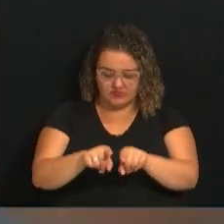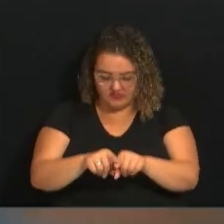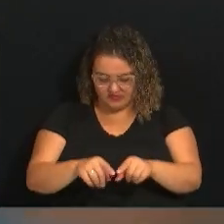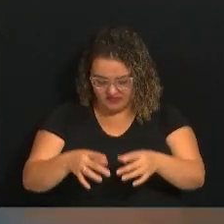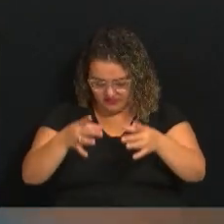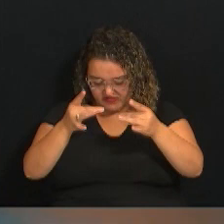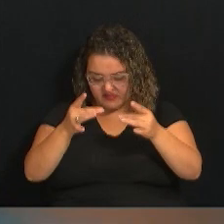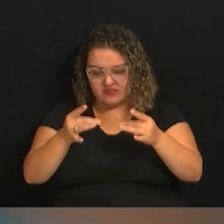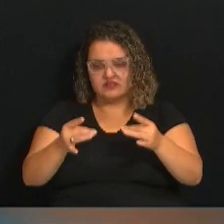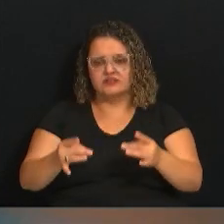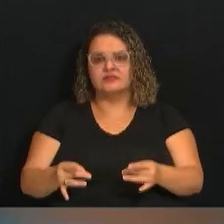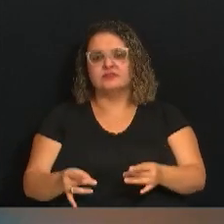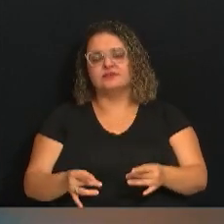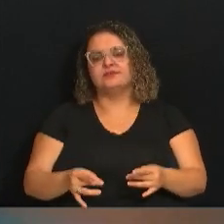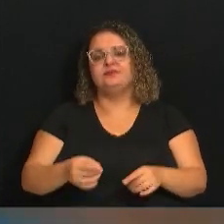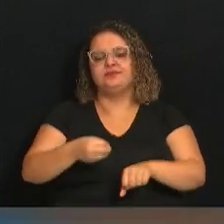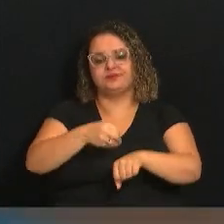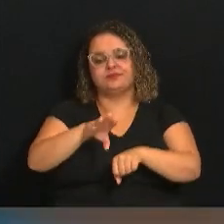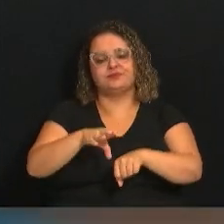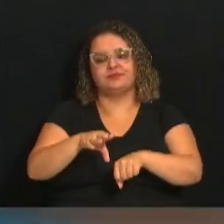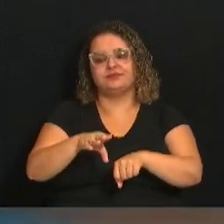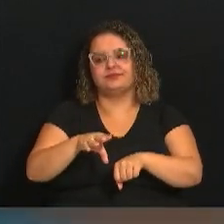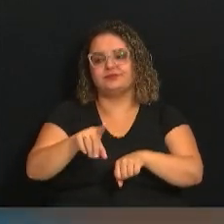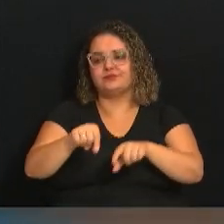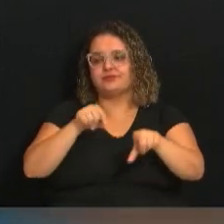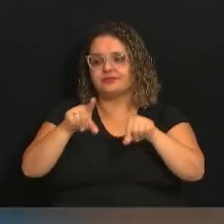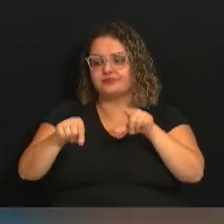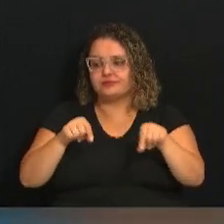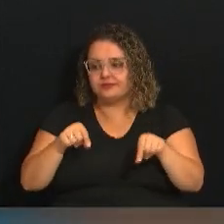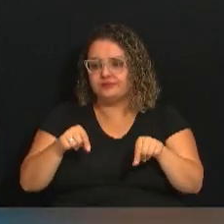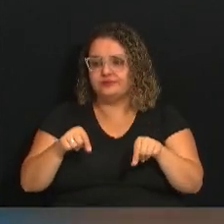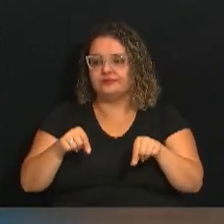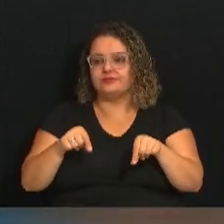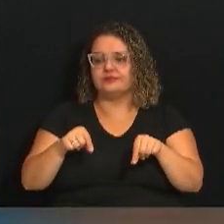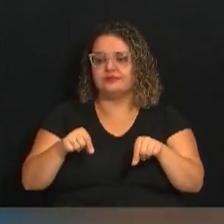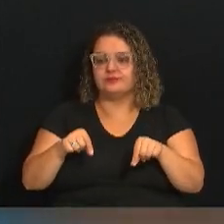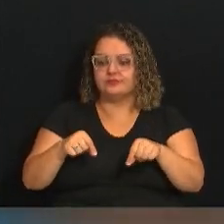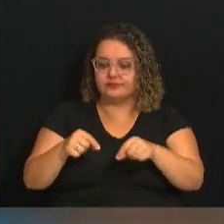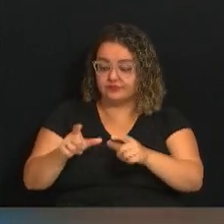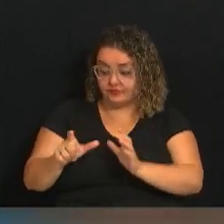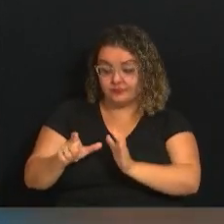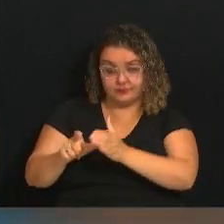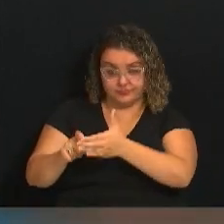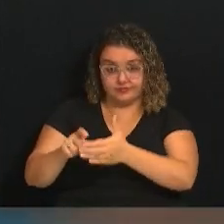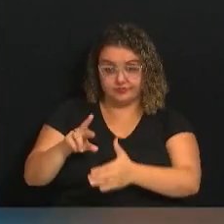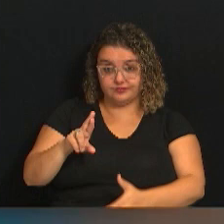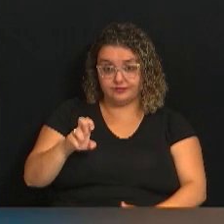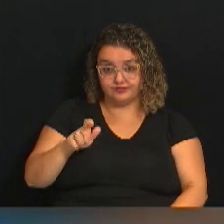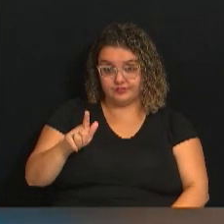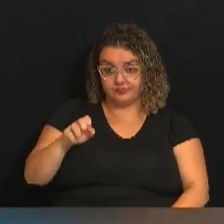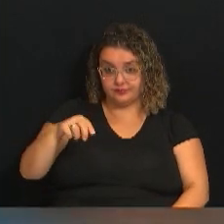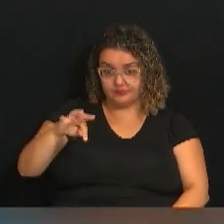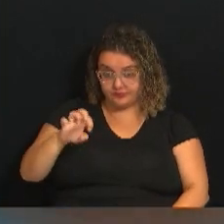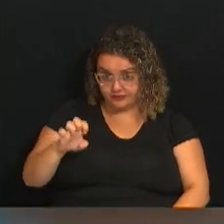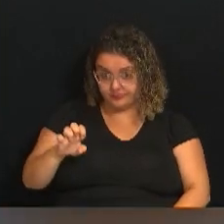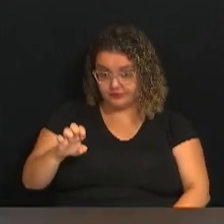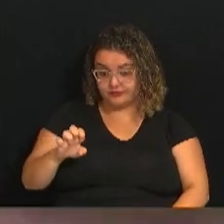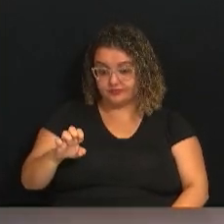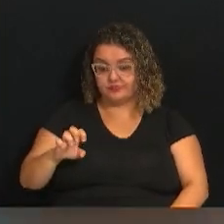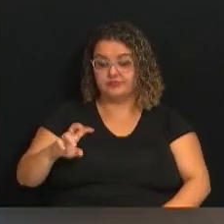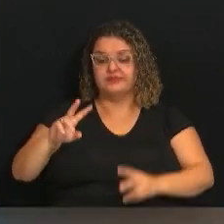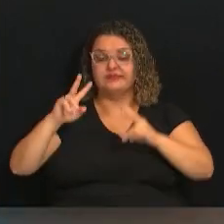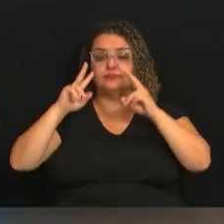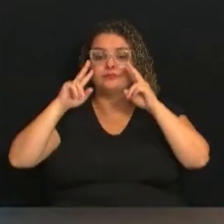critério de indicação, seleção e escolha do regente da Orquestra Sinfônica, que é reconhecida, que